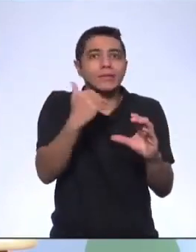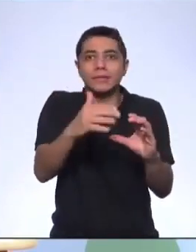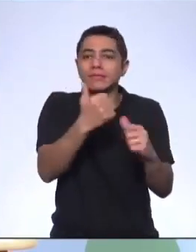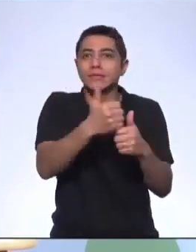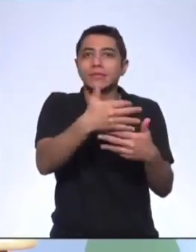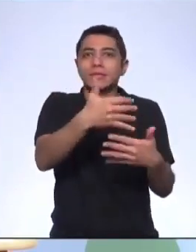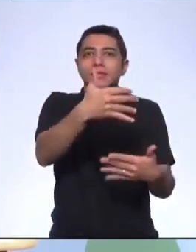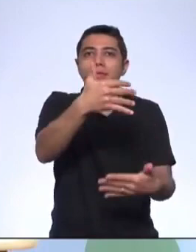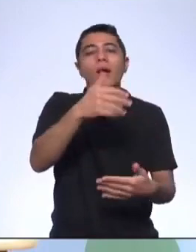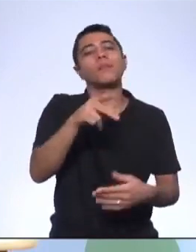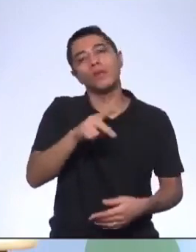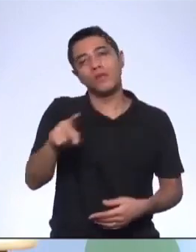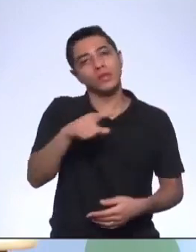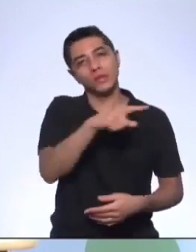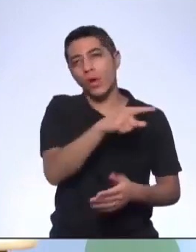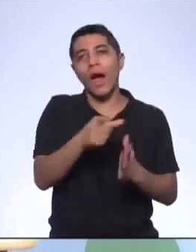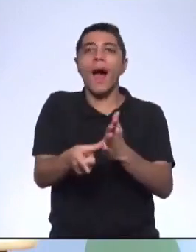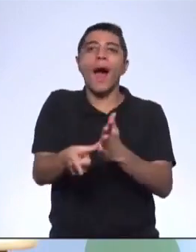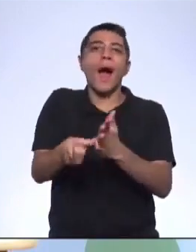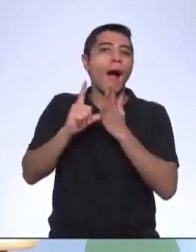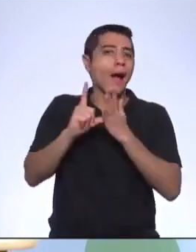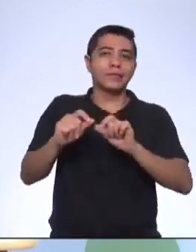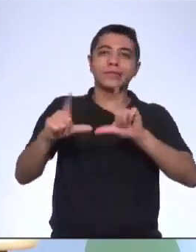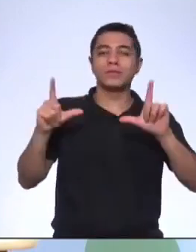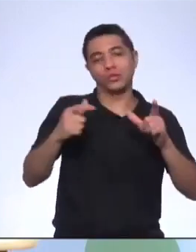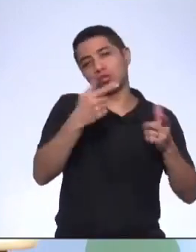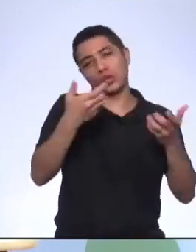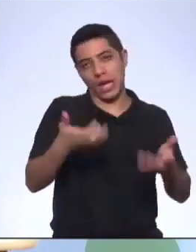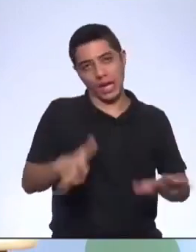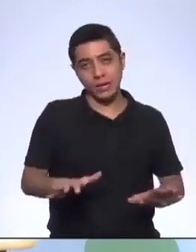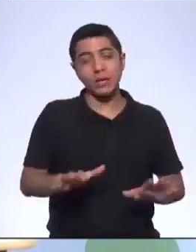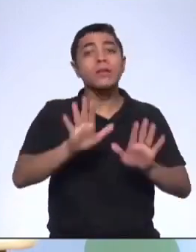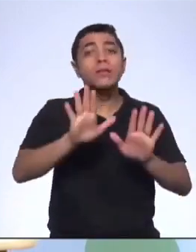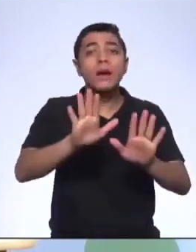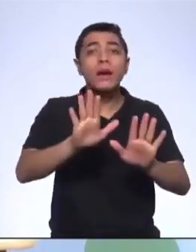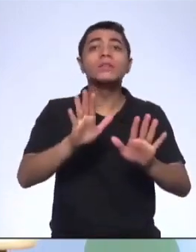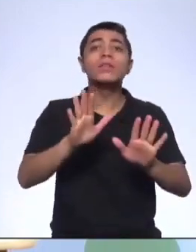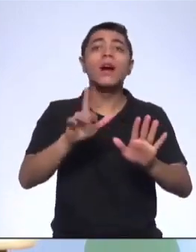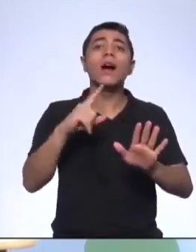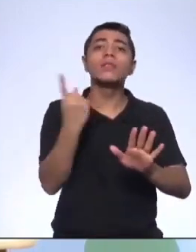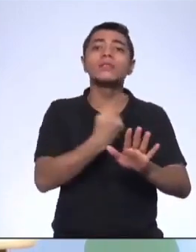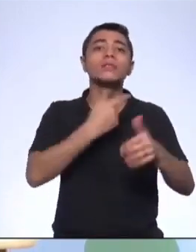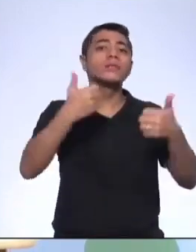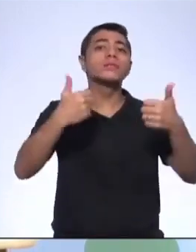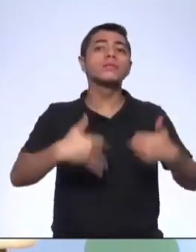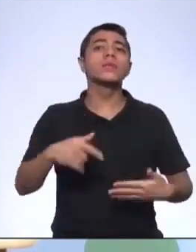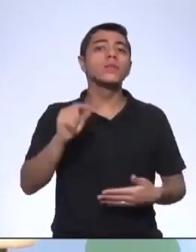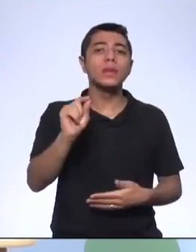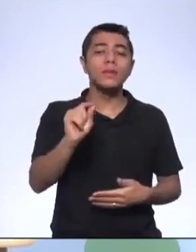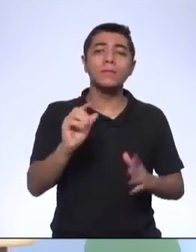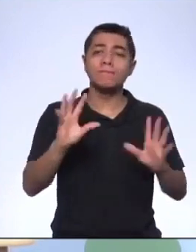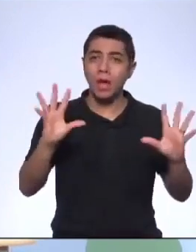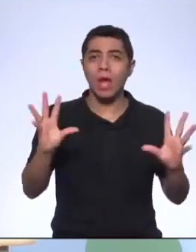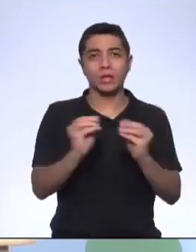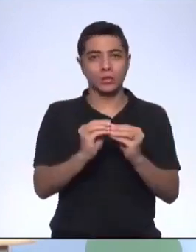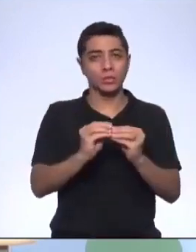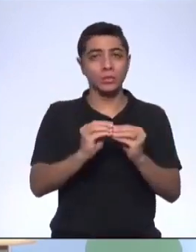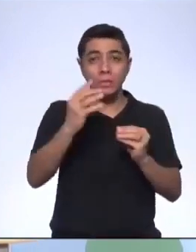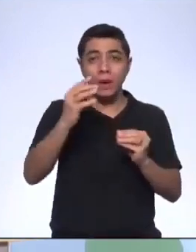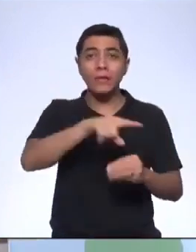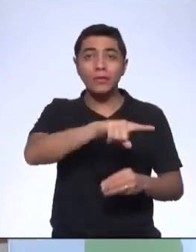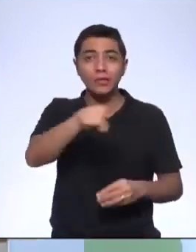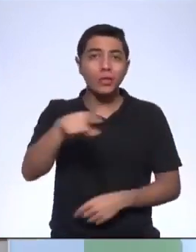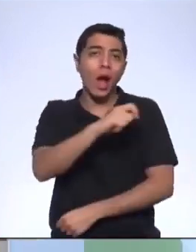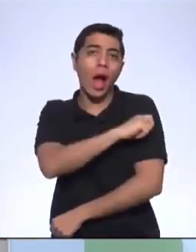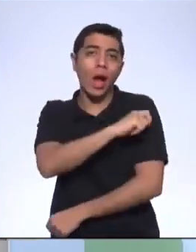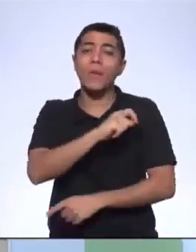antes, né? Então, assim, mas de maneira geral, né, as pessoas aqui estão falando que não